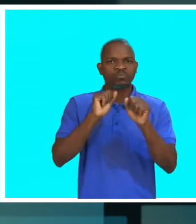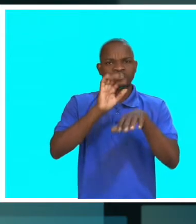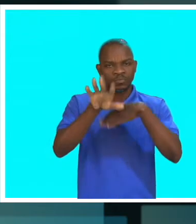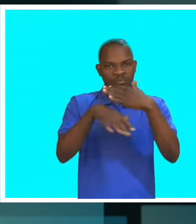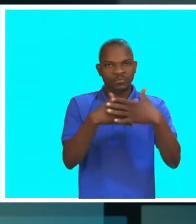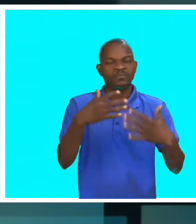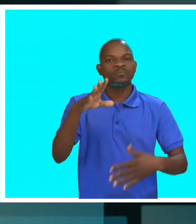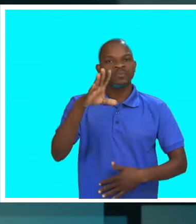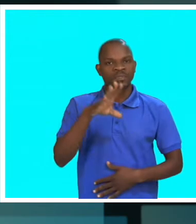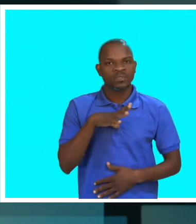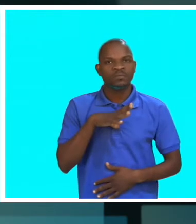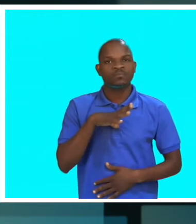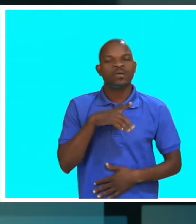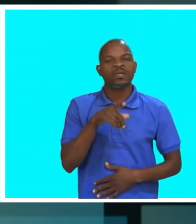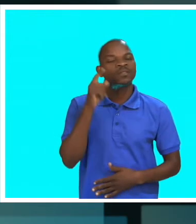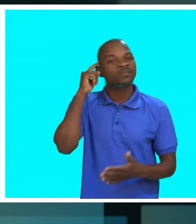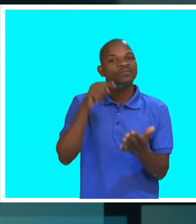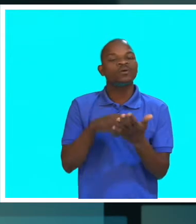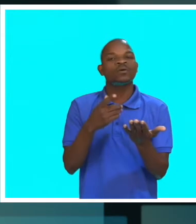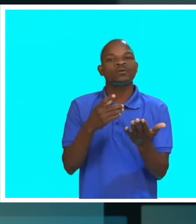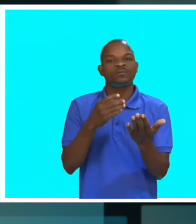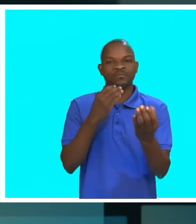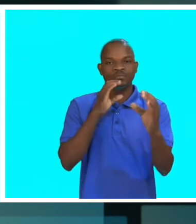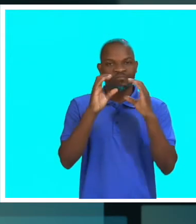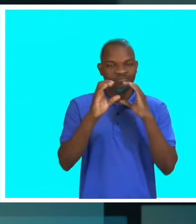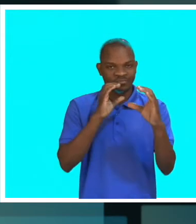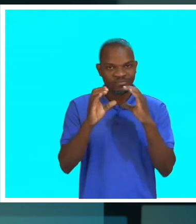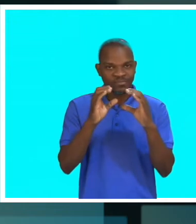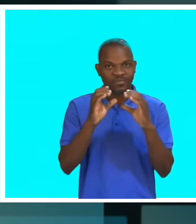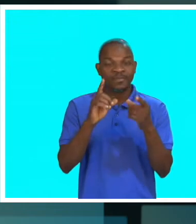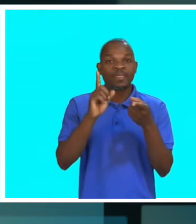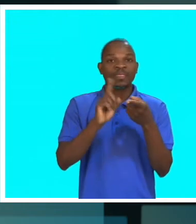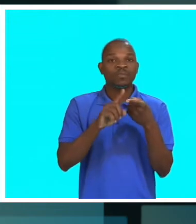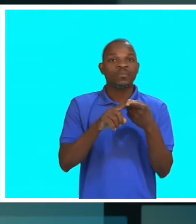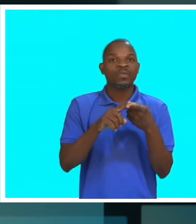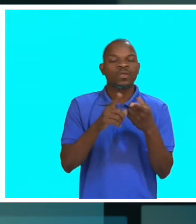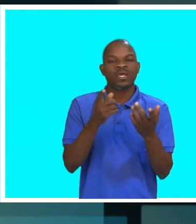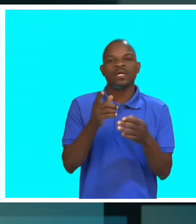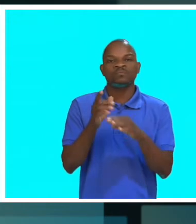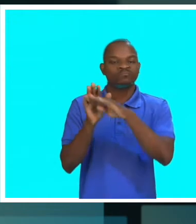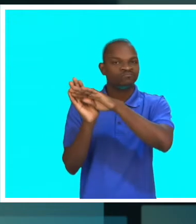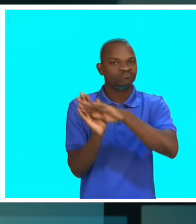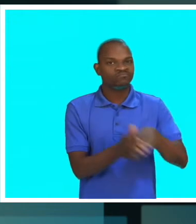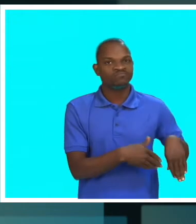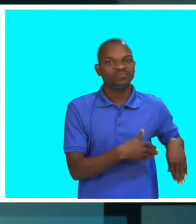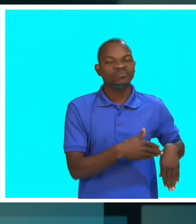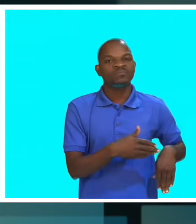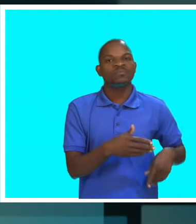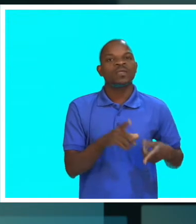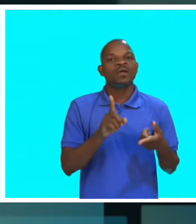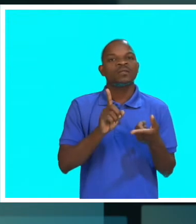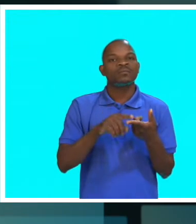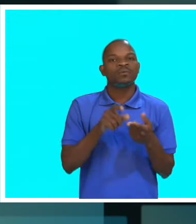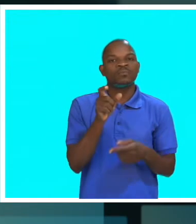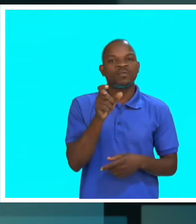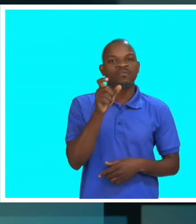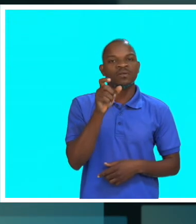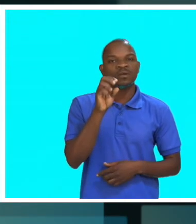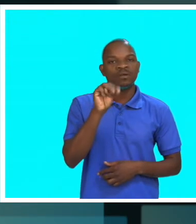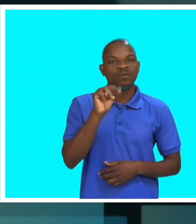comunicam, é usar a língua de sinal. E aí estão a falar, pelo que houve essa negação, digamos assim,